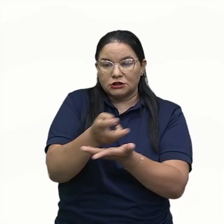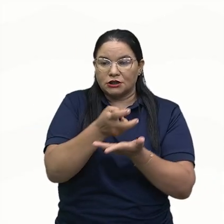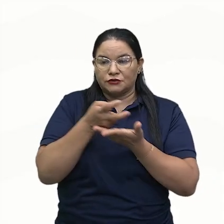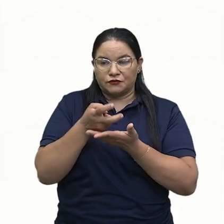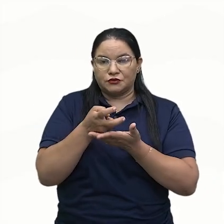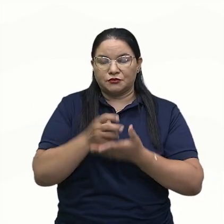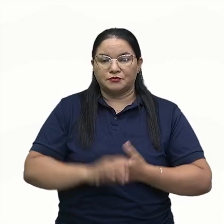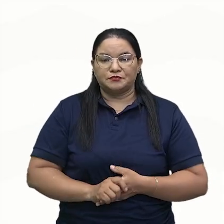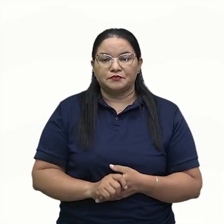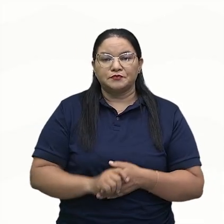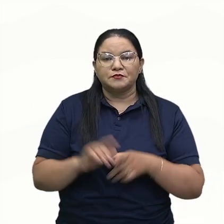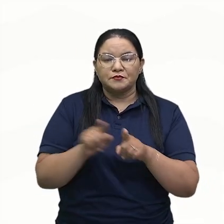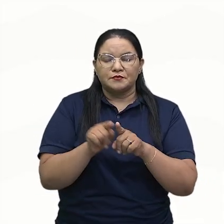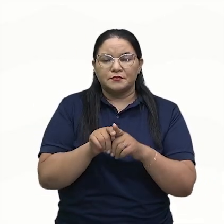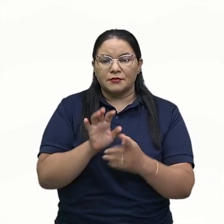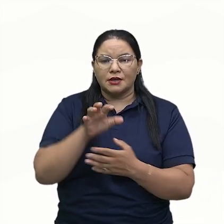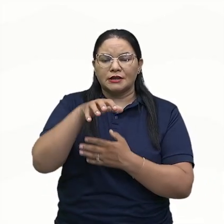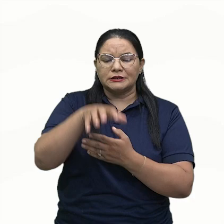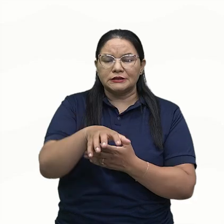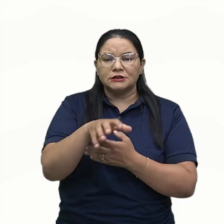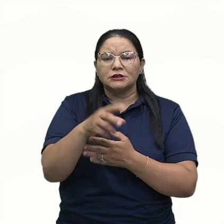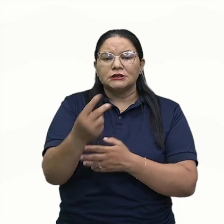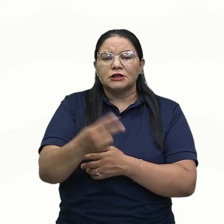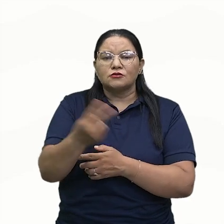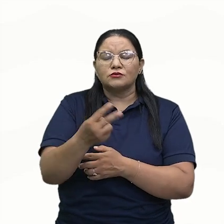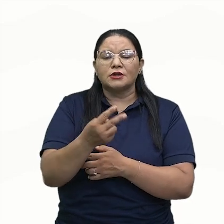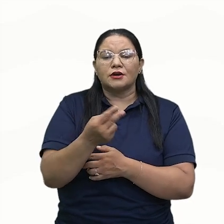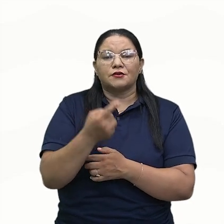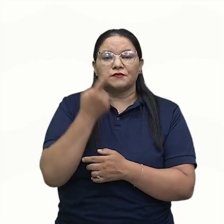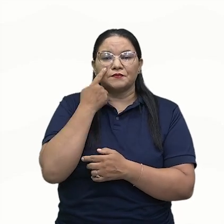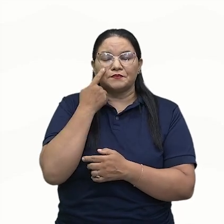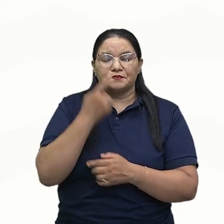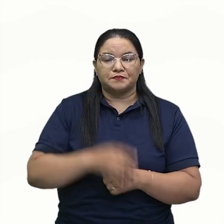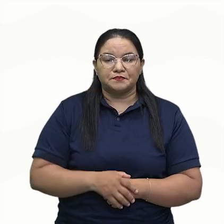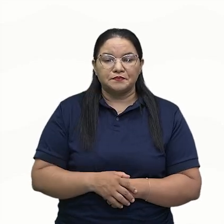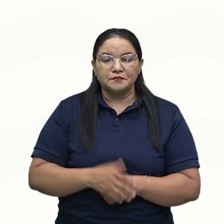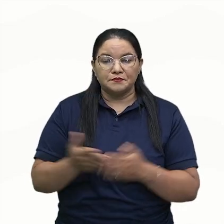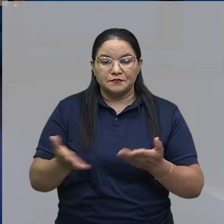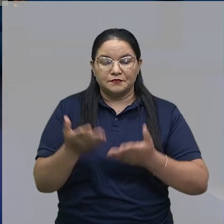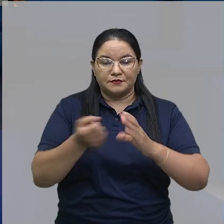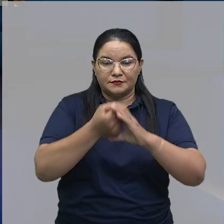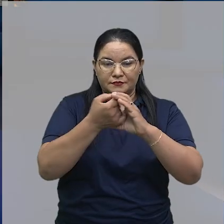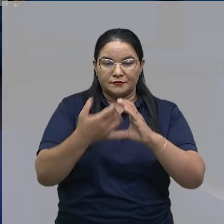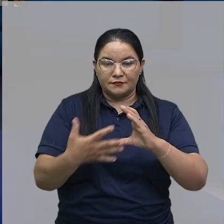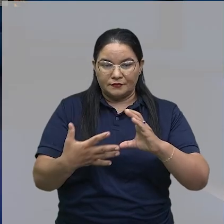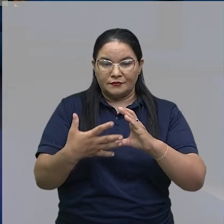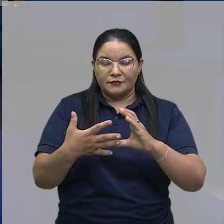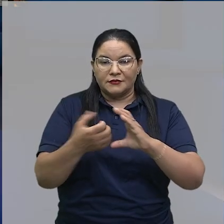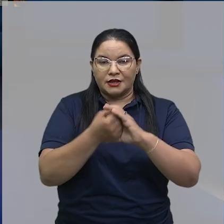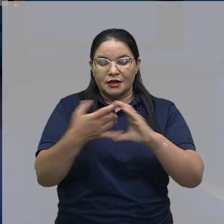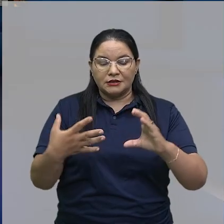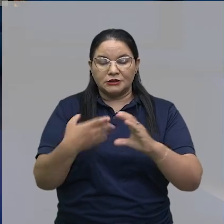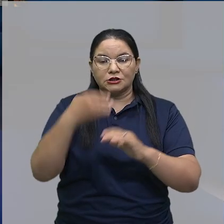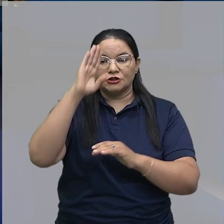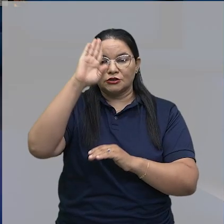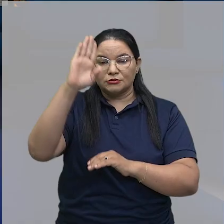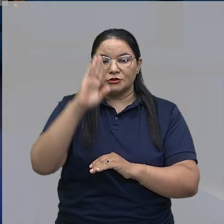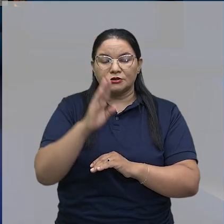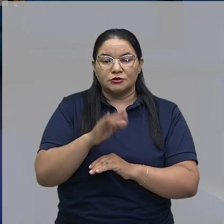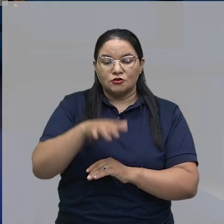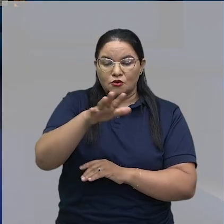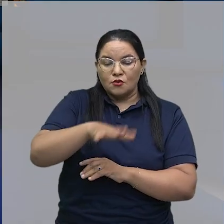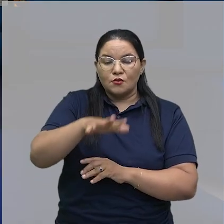certo? Setor secundário, tá? Vamos lá destacar quais são as principais características do